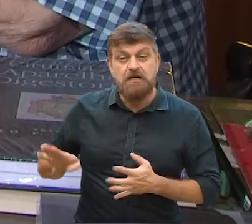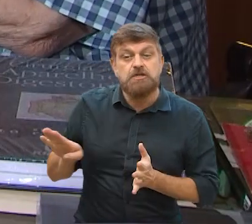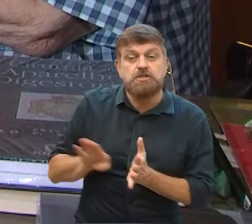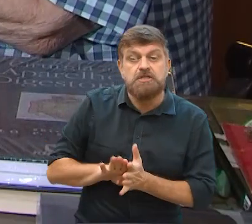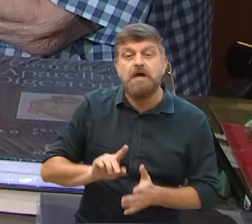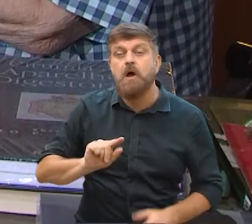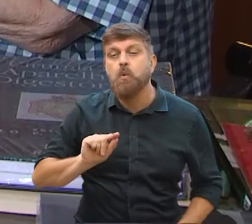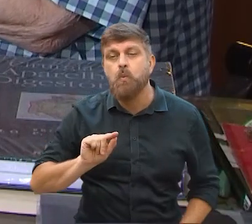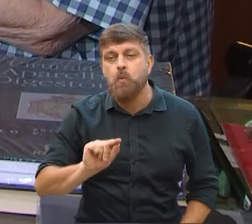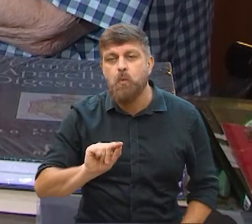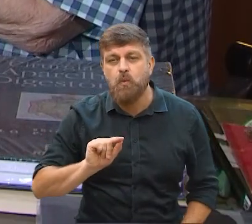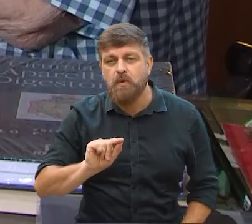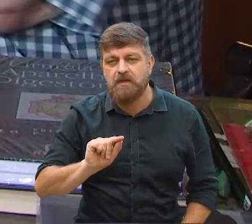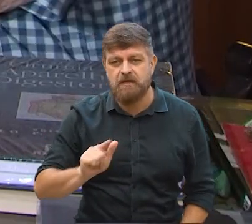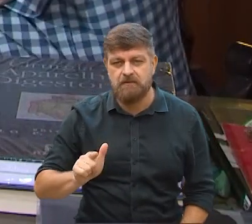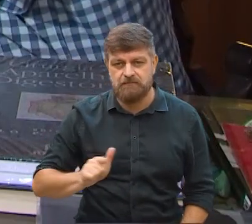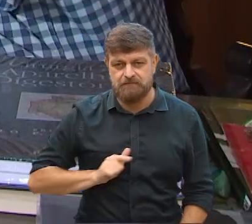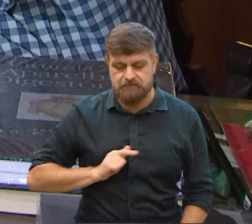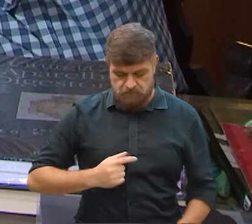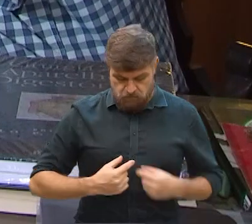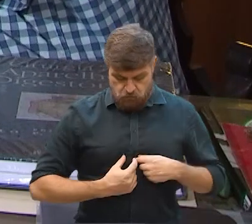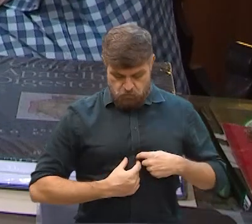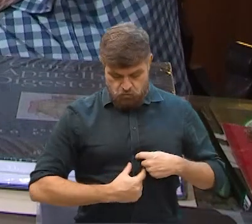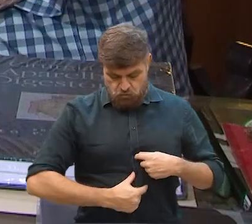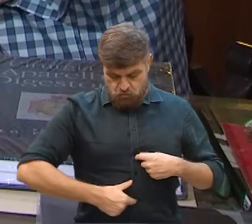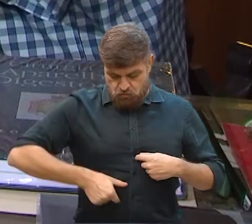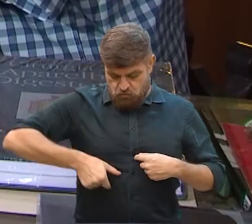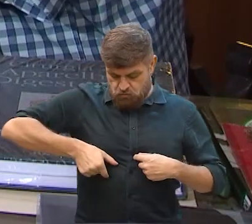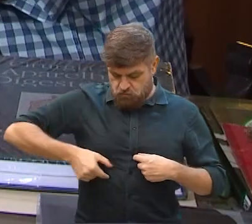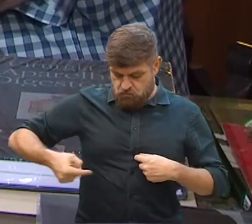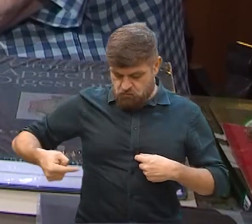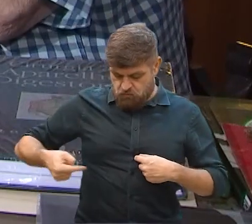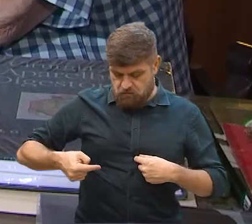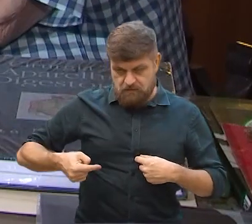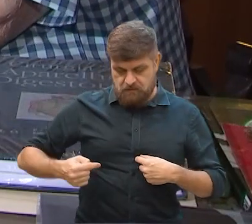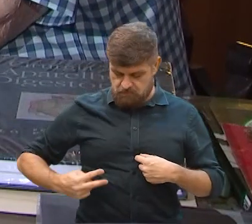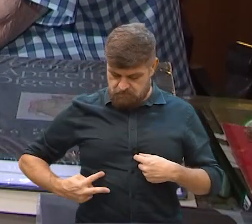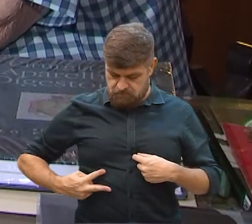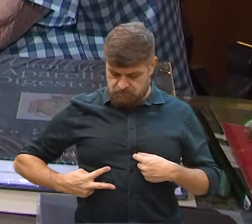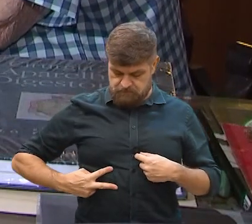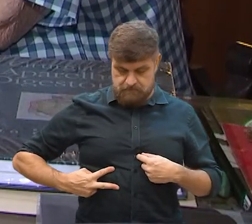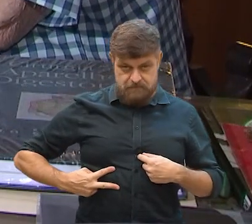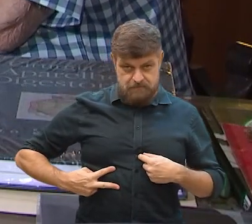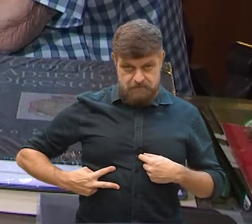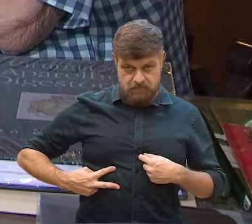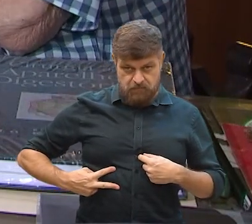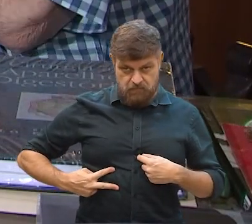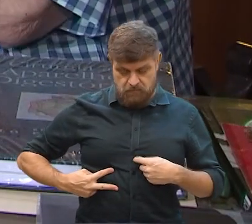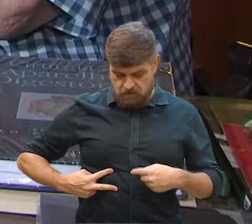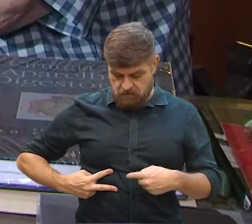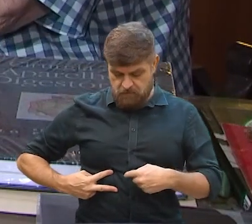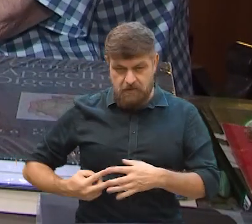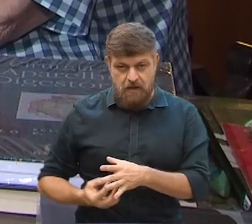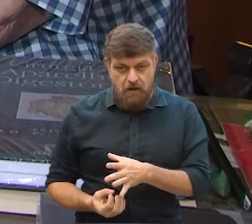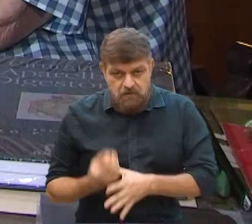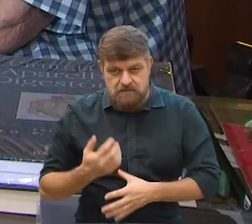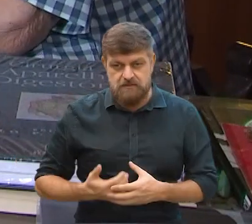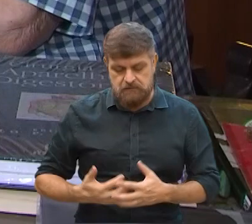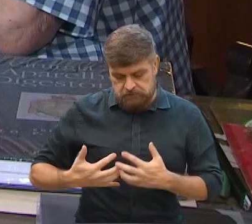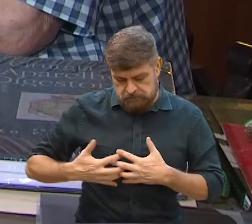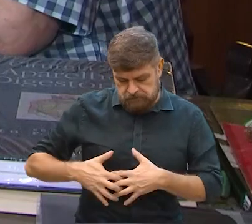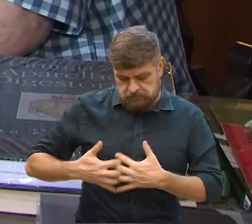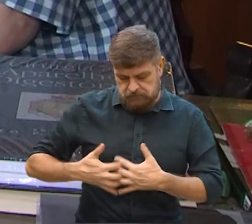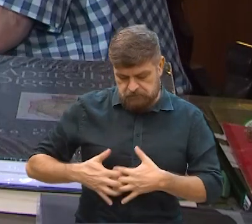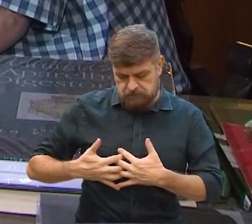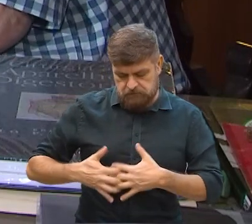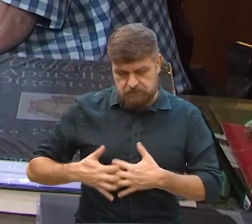chegam no duodeno para fazer a nutrição, o processo